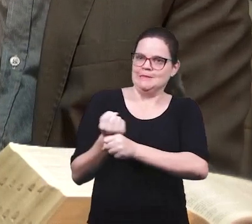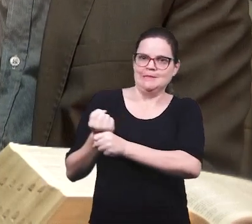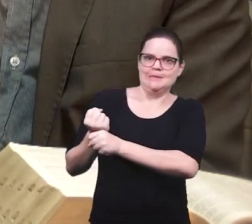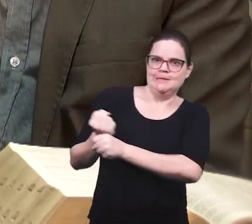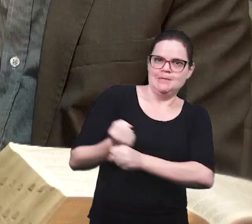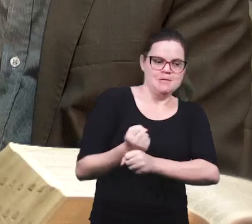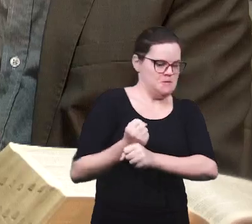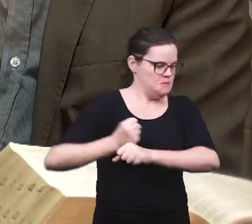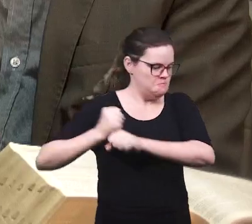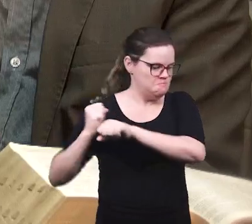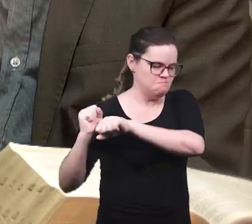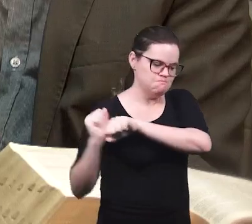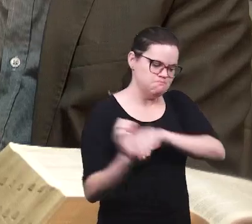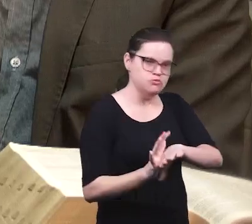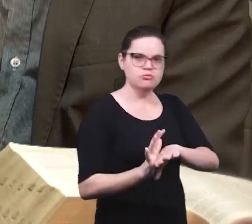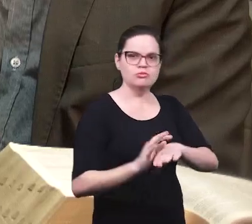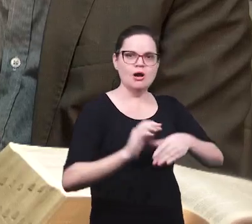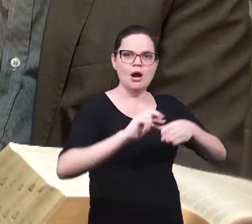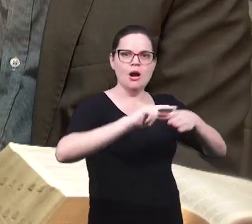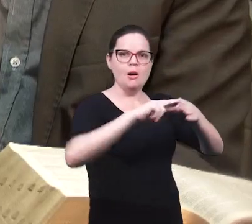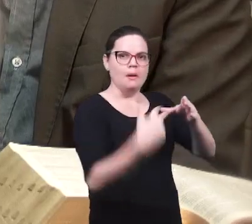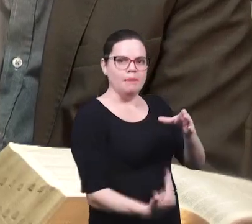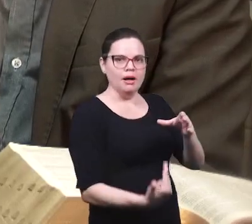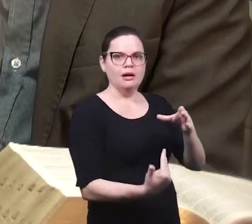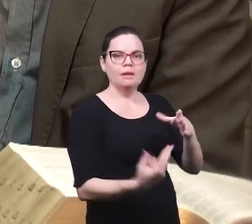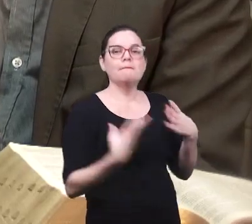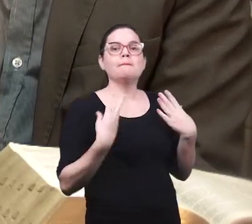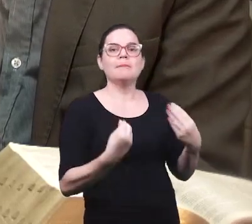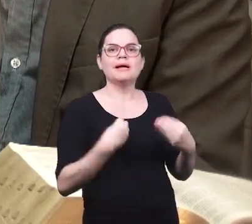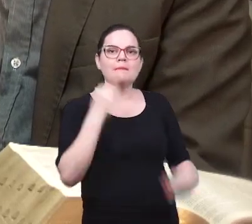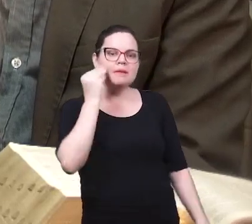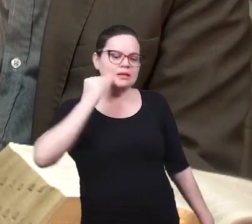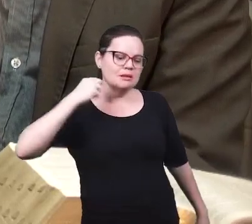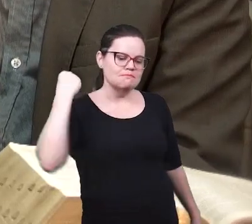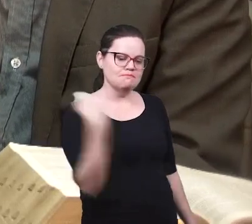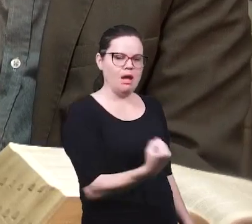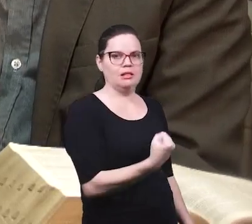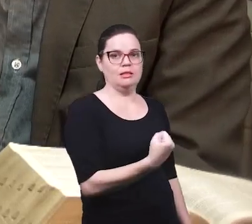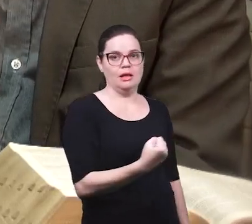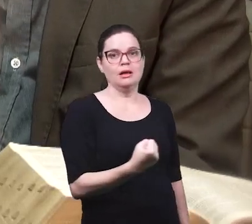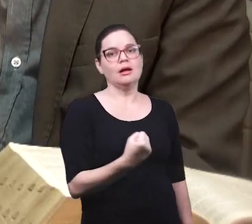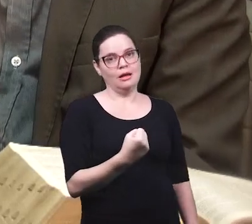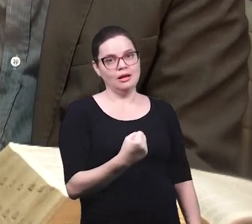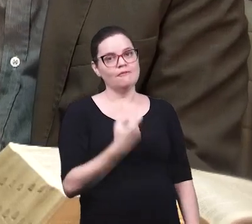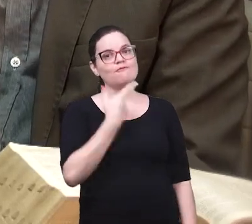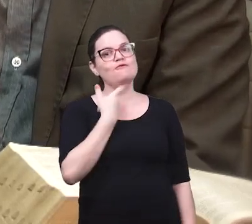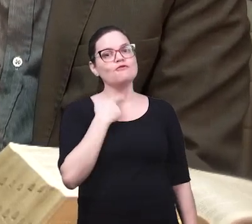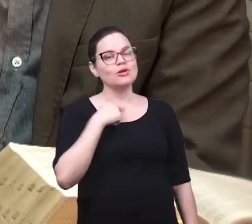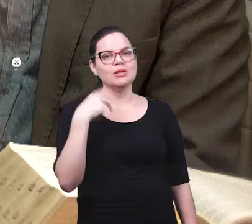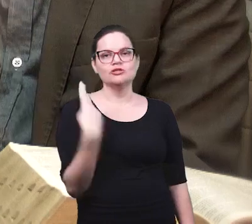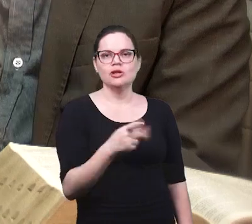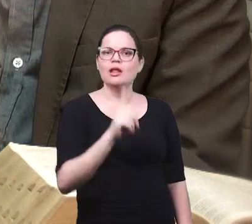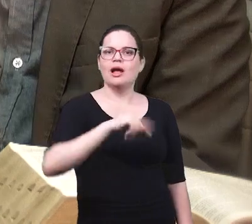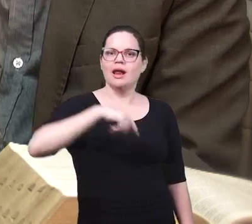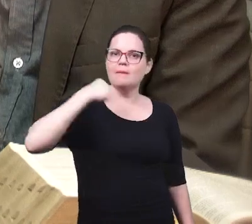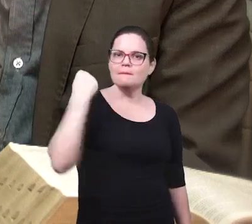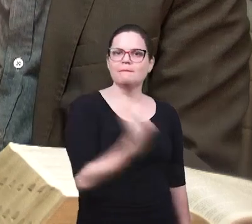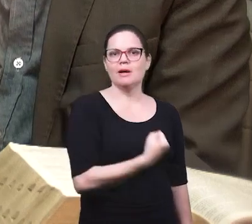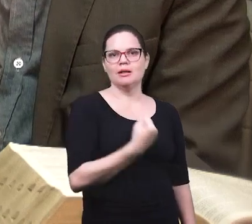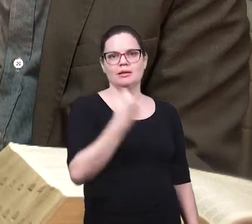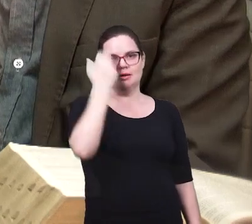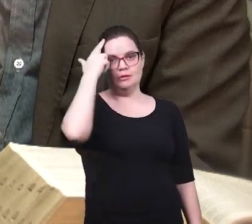inicial era ceifar a sua vida. Matar José. Matá-lo. Né? Matá-lo. Olha o que a inveja é capaz de fazer. Sim. Você vê, os